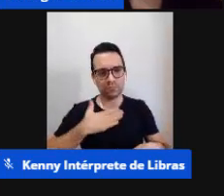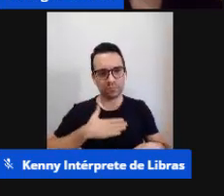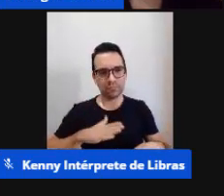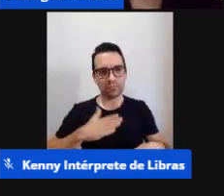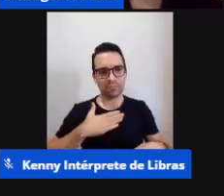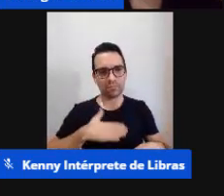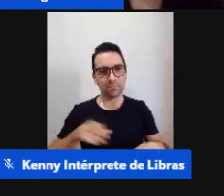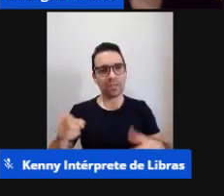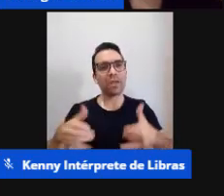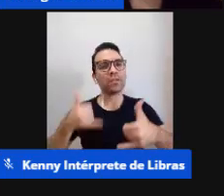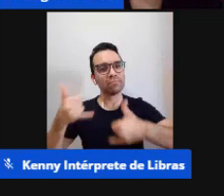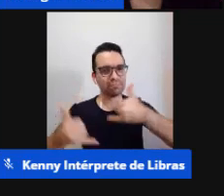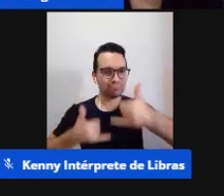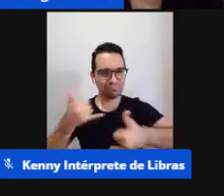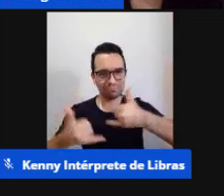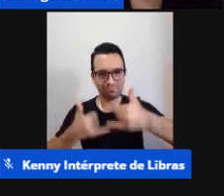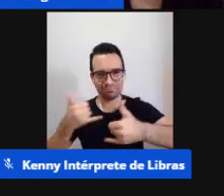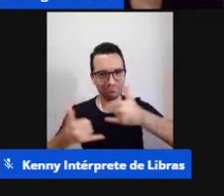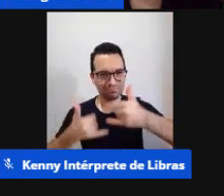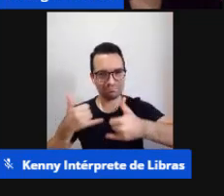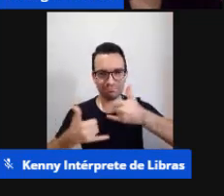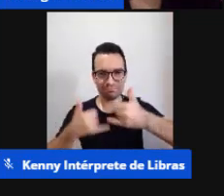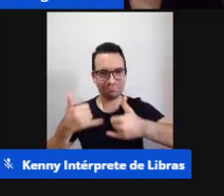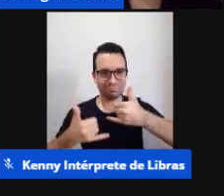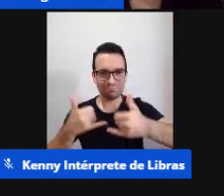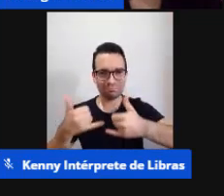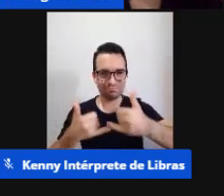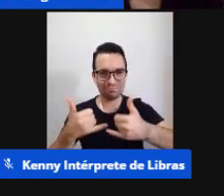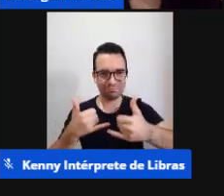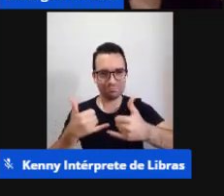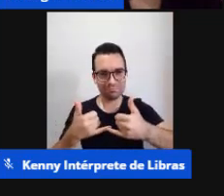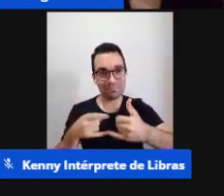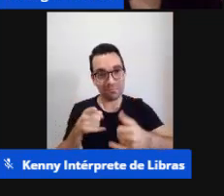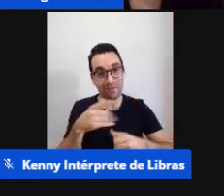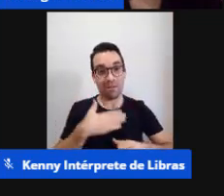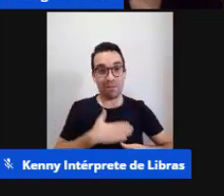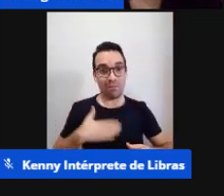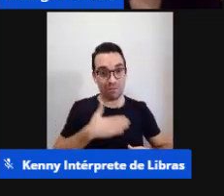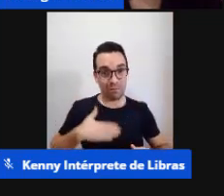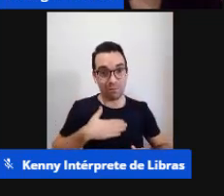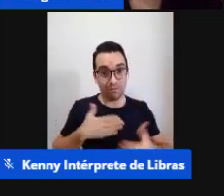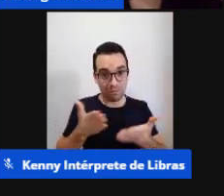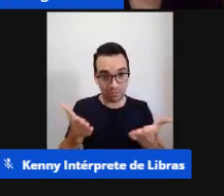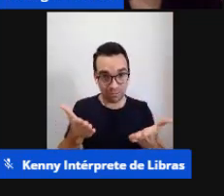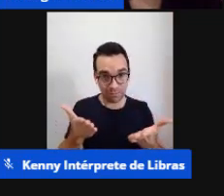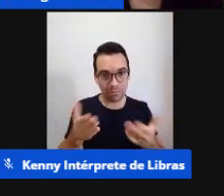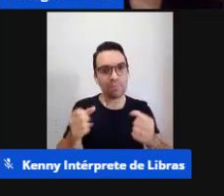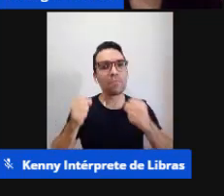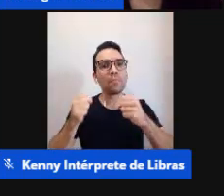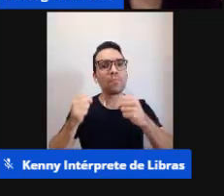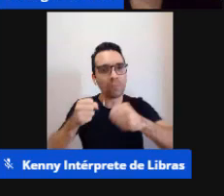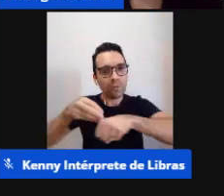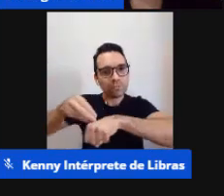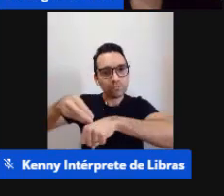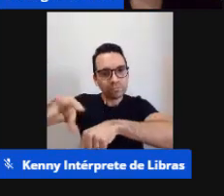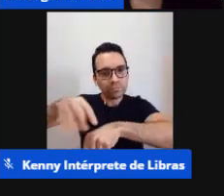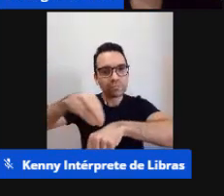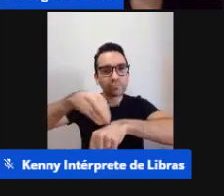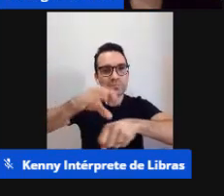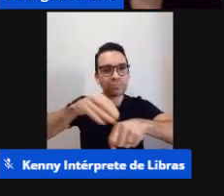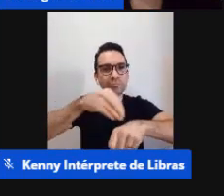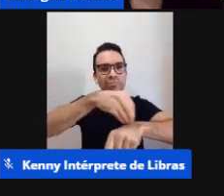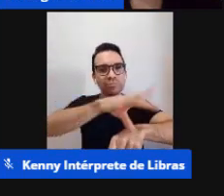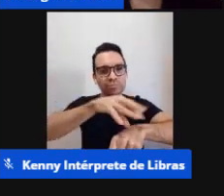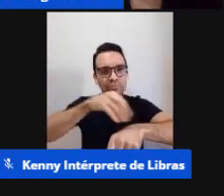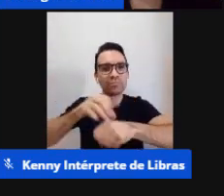É um desafio e tanto. Então espero que vocês gostem, compartilhem e qualquer coisa eu estou à